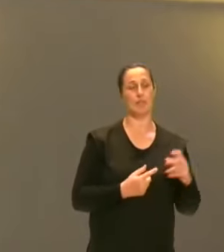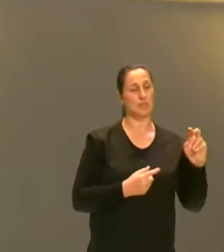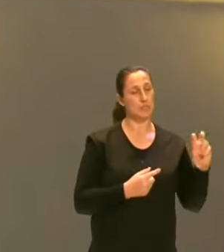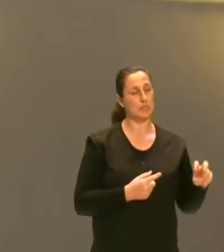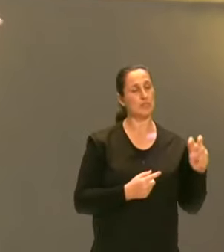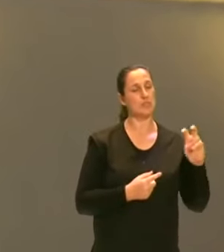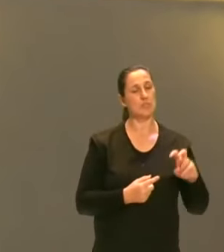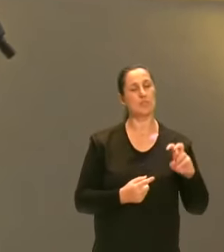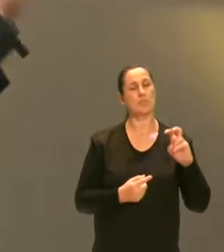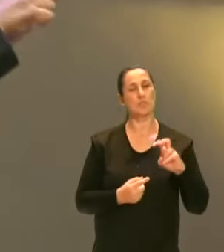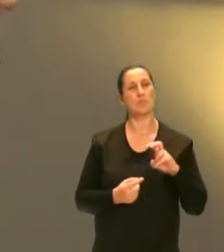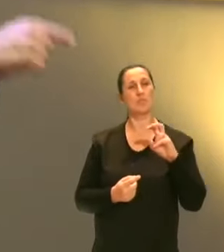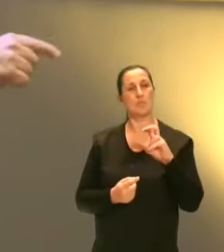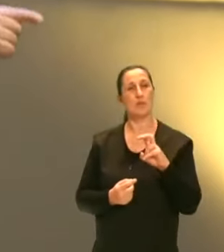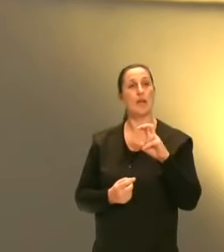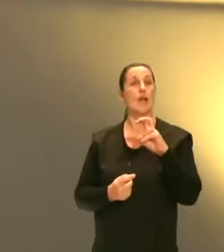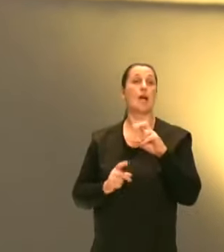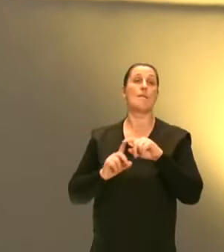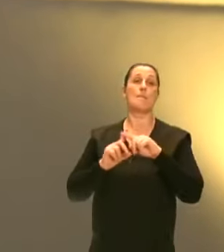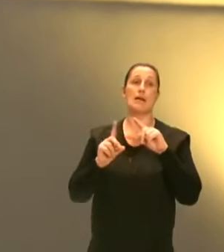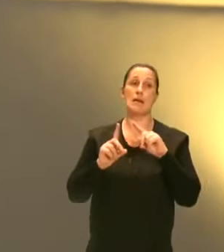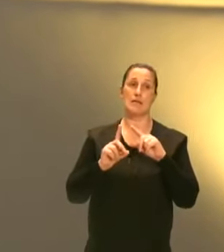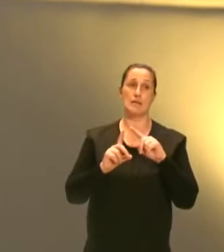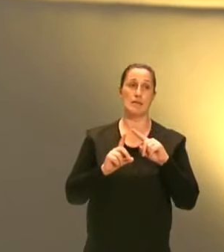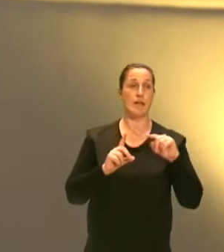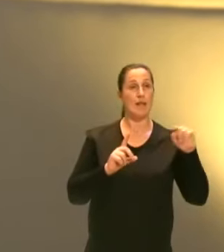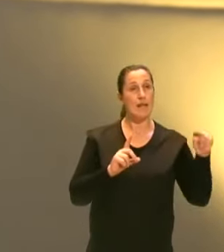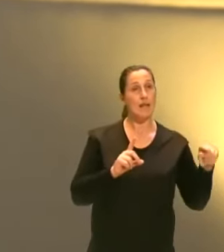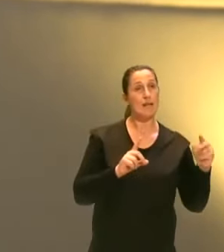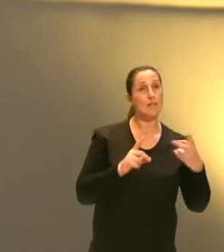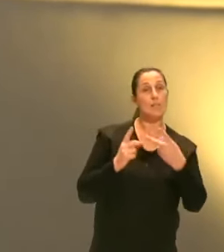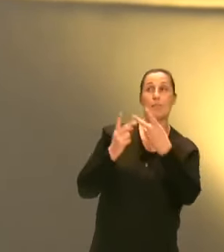que Deus estava o segurando e protegendo.